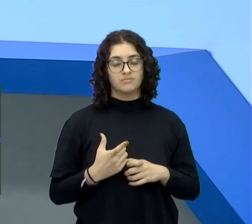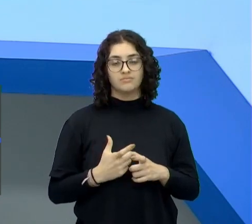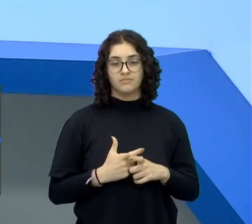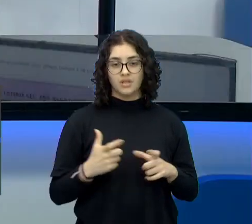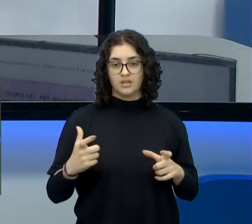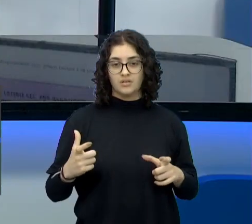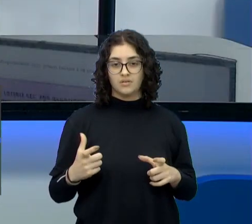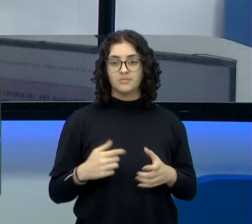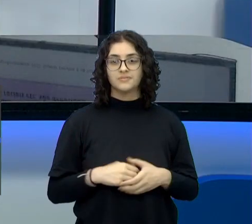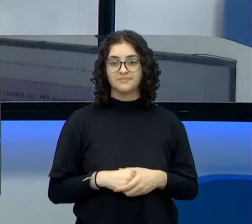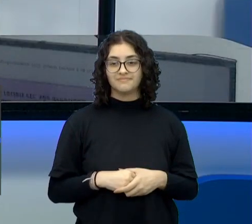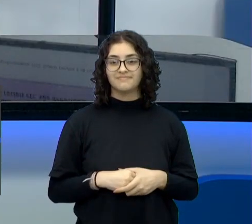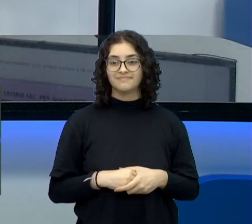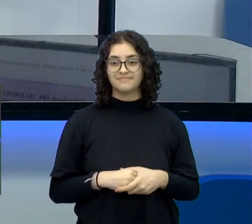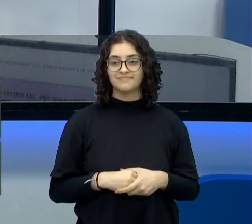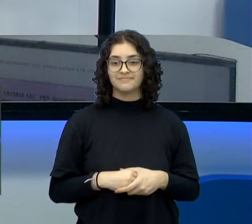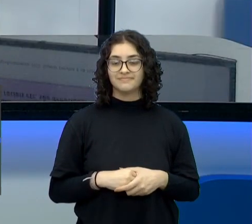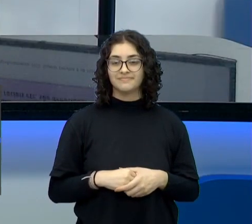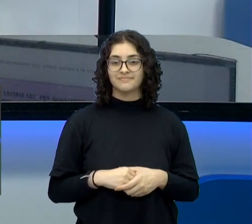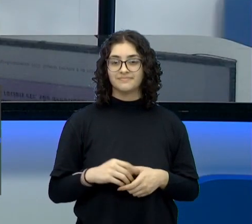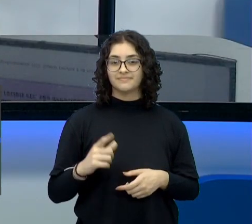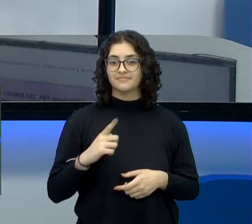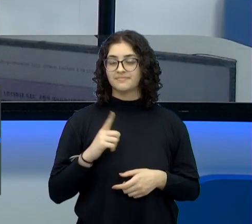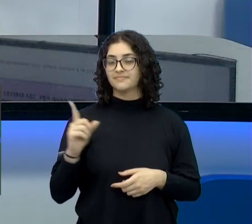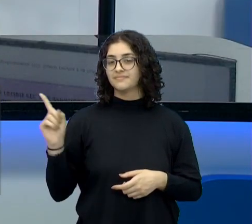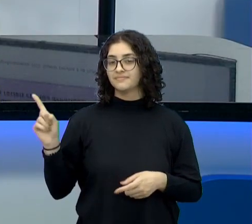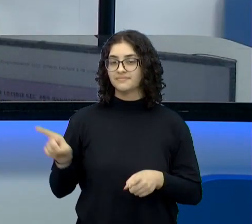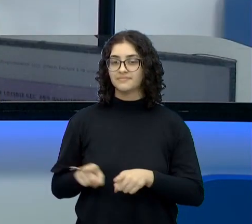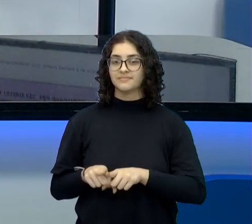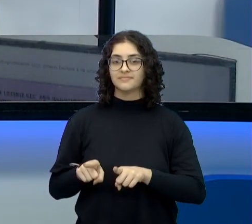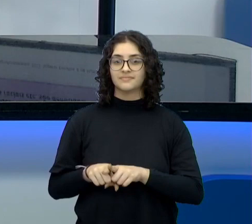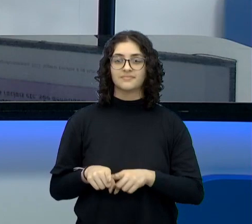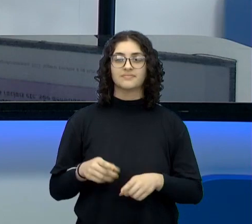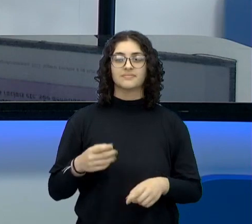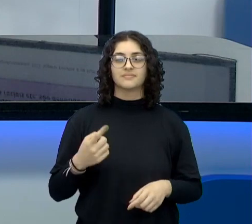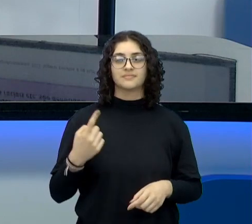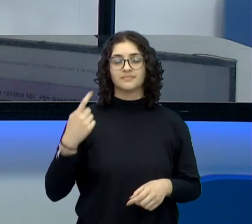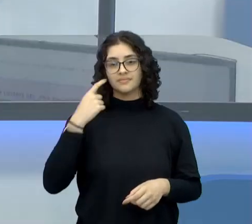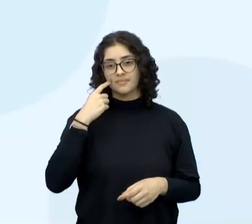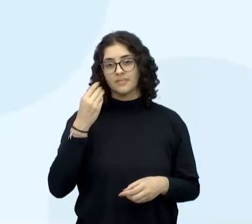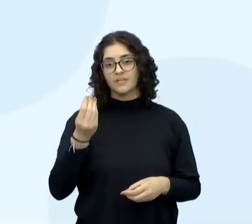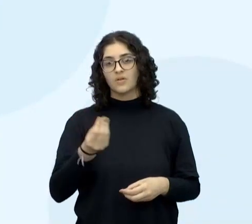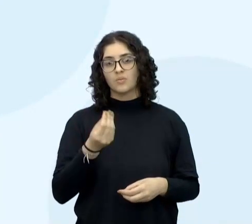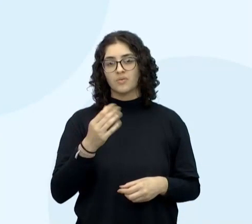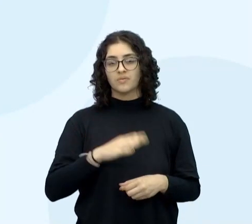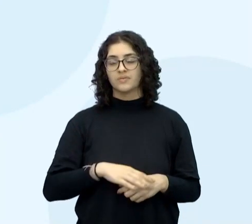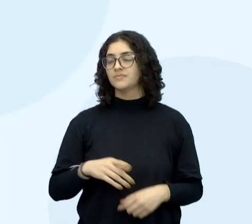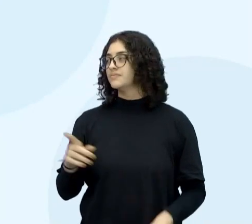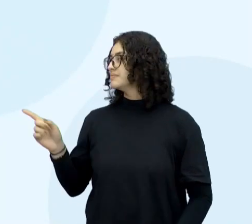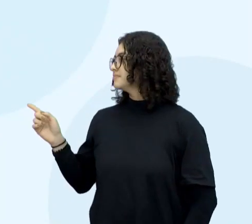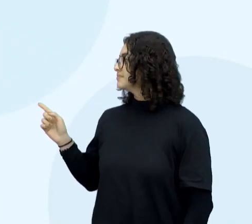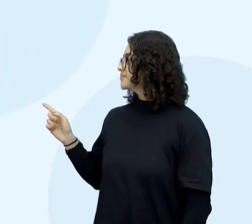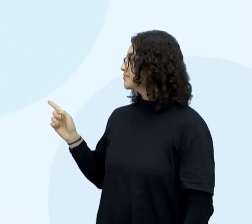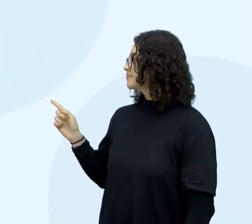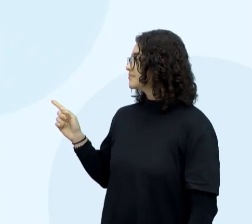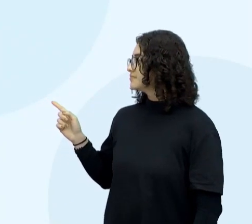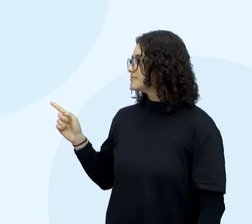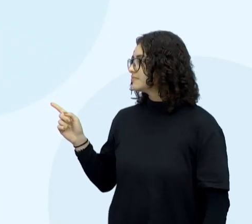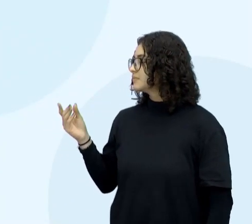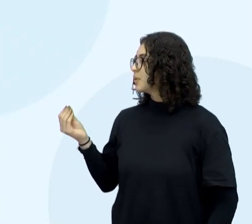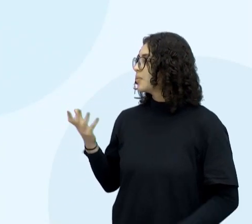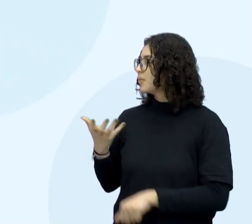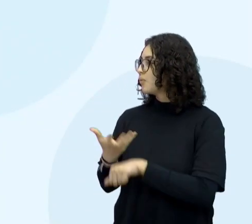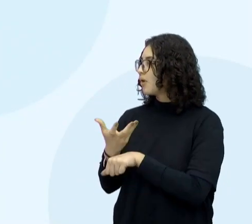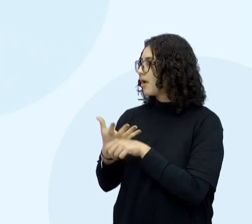pessoal. Exato. Então, deixo na tela também para vocês fixarem a parte da integração, para vocês entenderem o que o componente, de uma